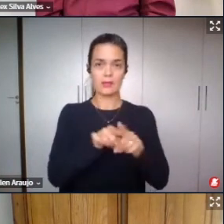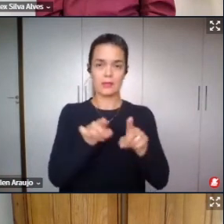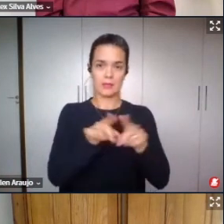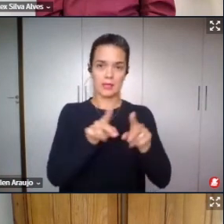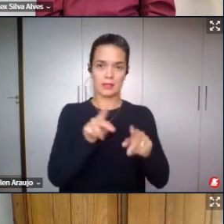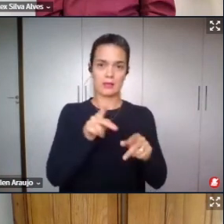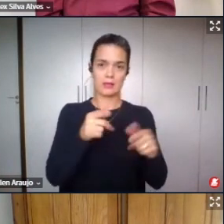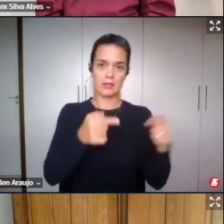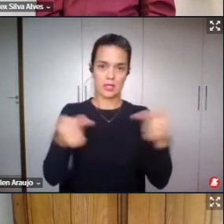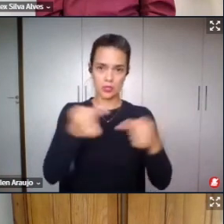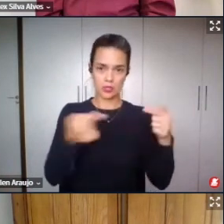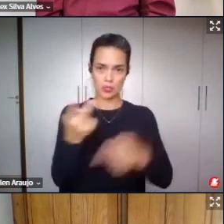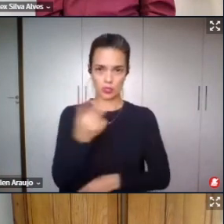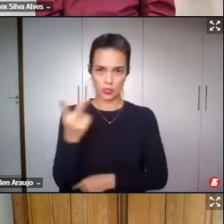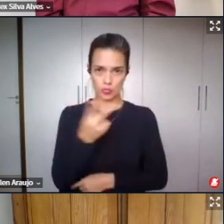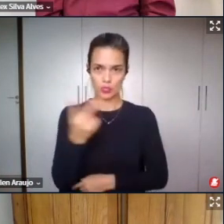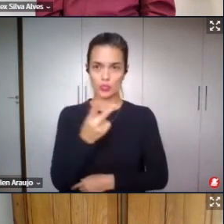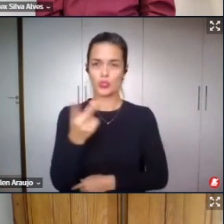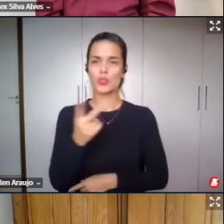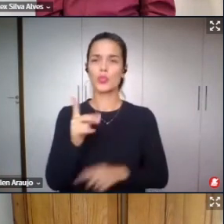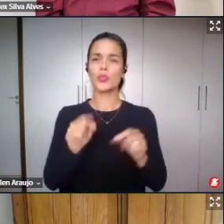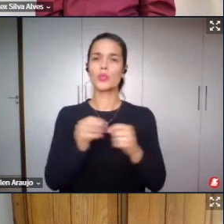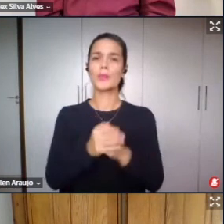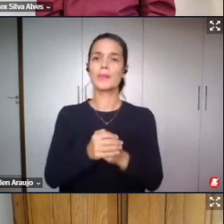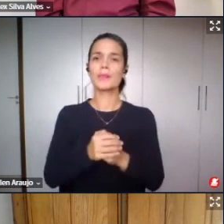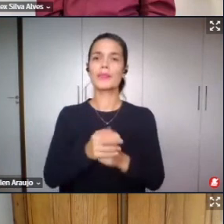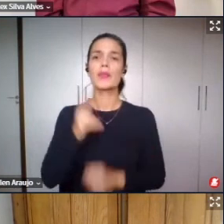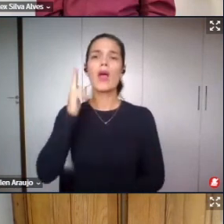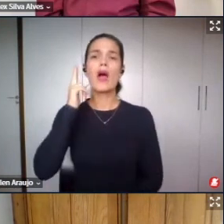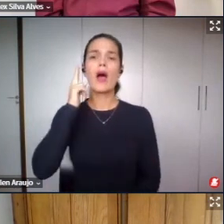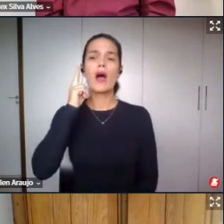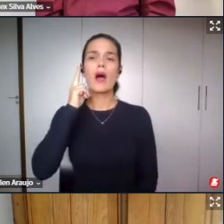o Alex, é que o Alex,